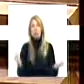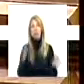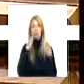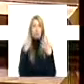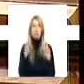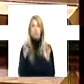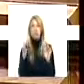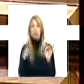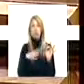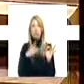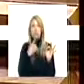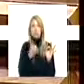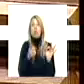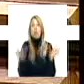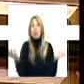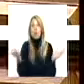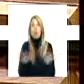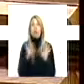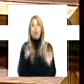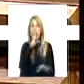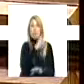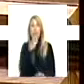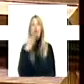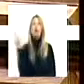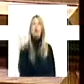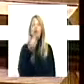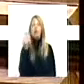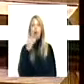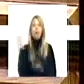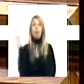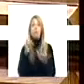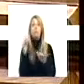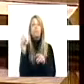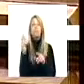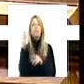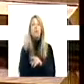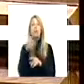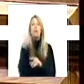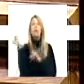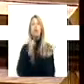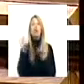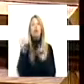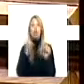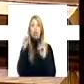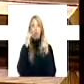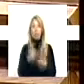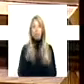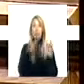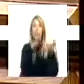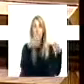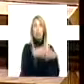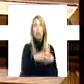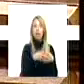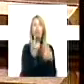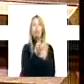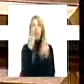quanto habituar os jovens à utilização do transporte coletivo por via de um fomento, de um incentivo que lhes é